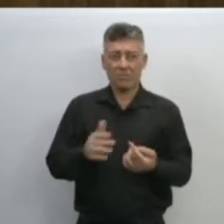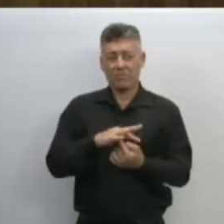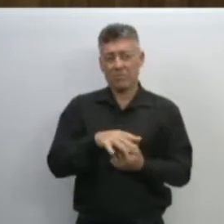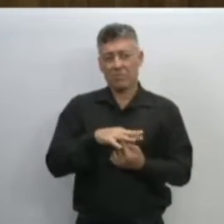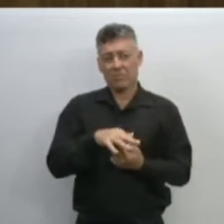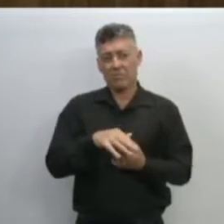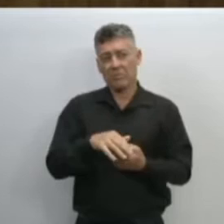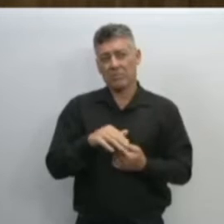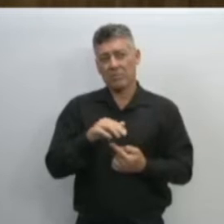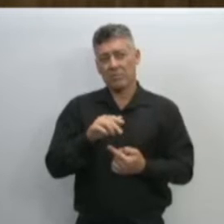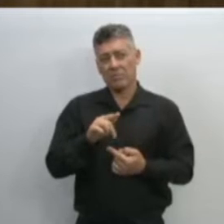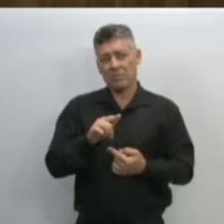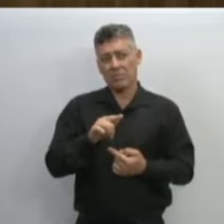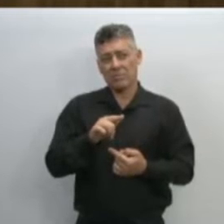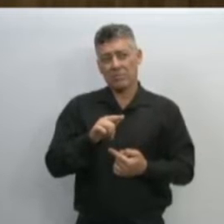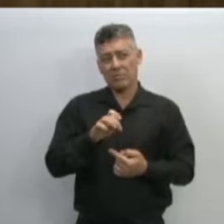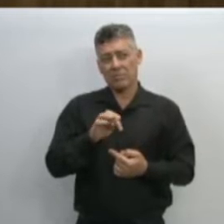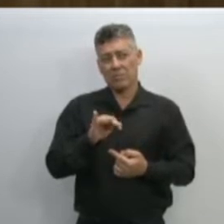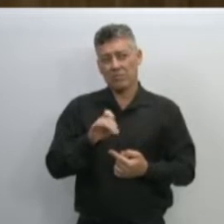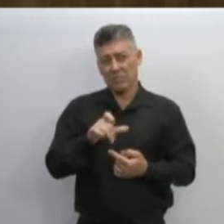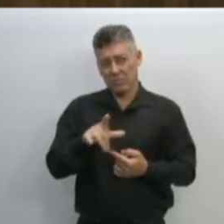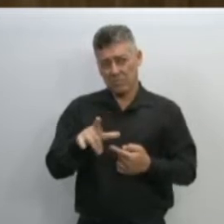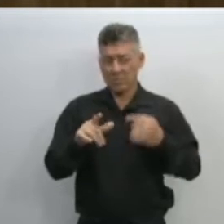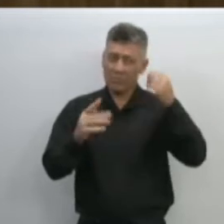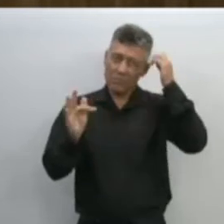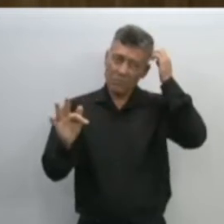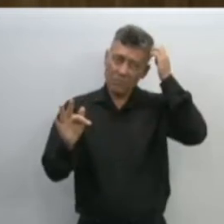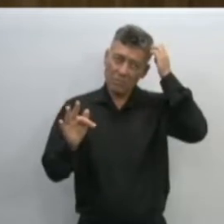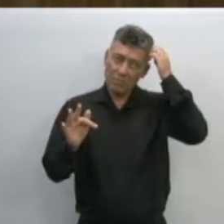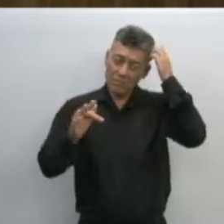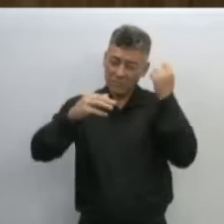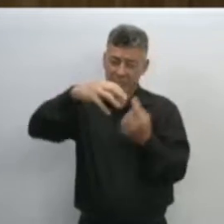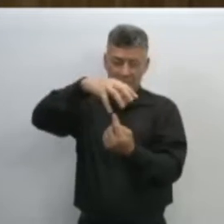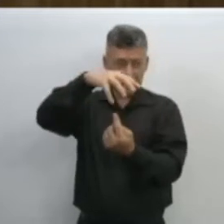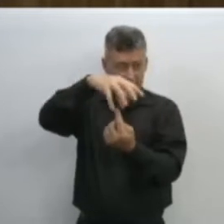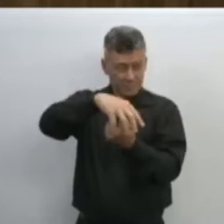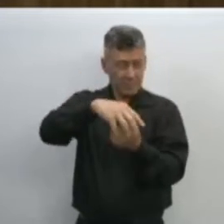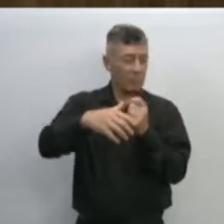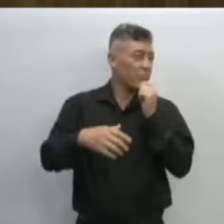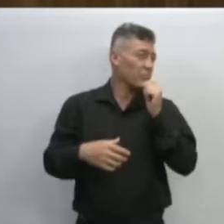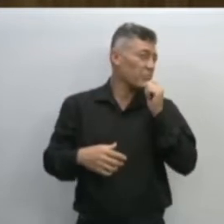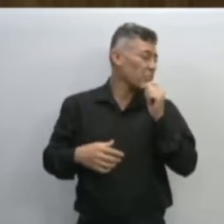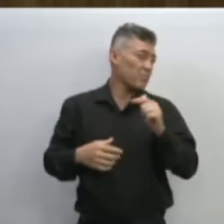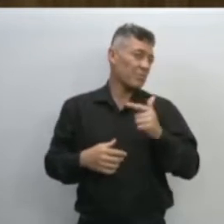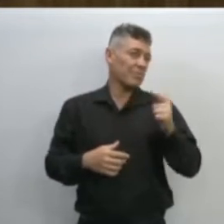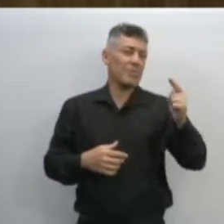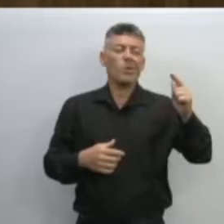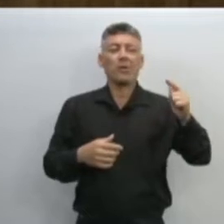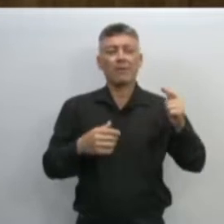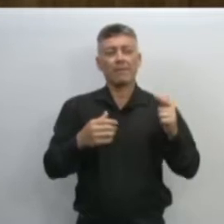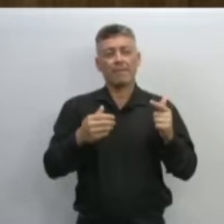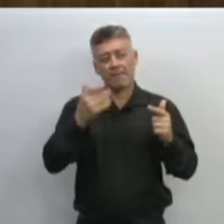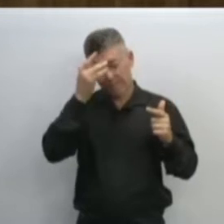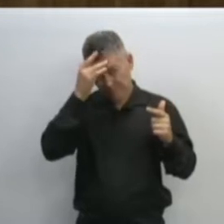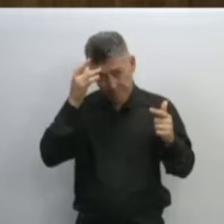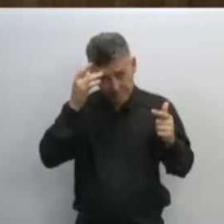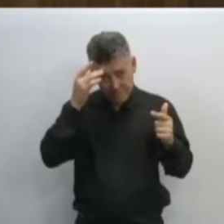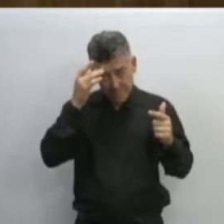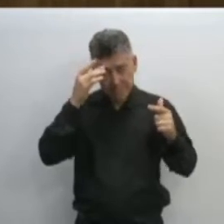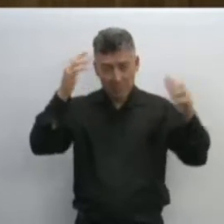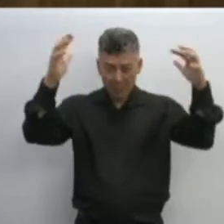Ferreira não recebeu ainda um abrigo para os ônibus. E que até hoje as pessoas estão tomando banho de sol ou de